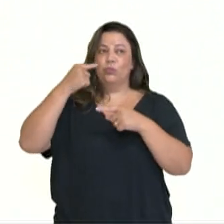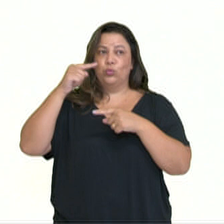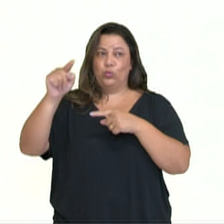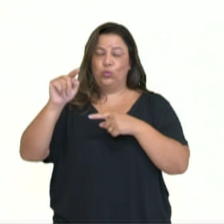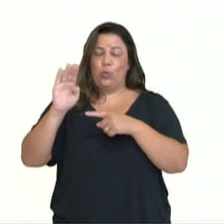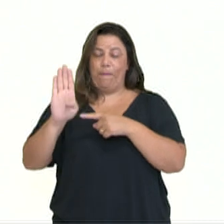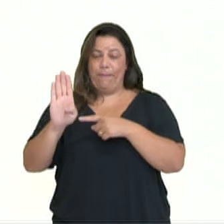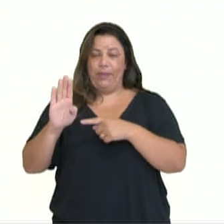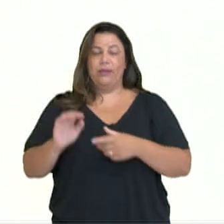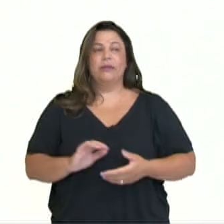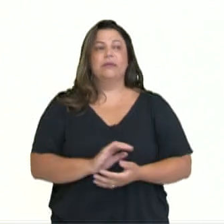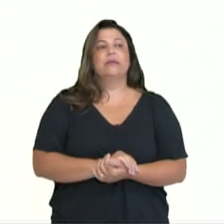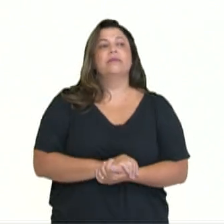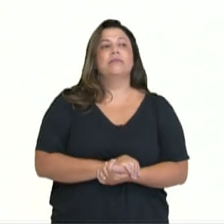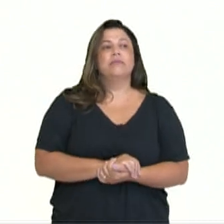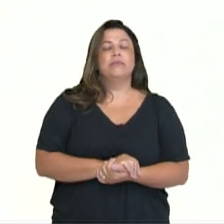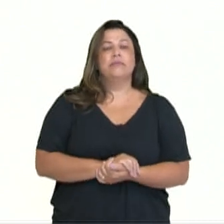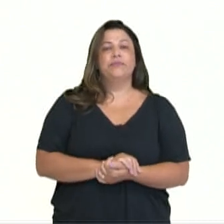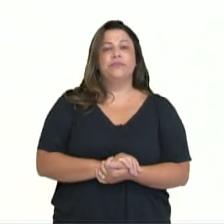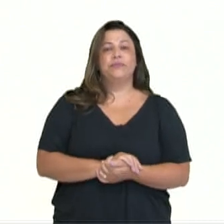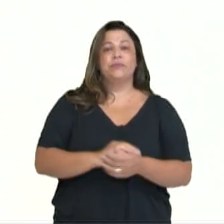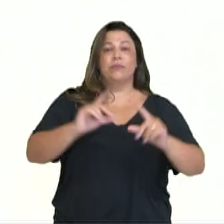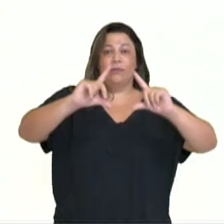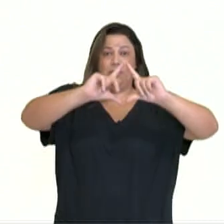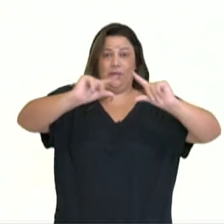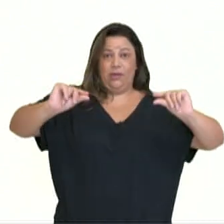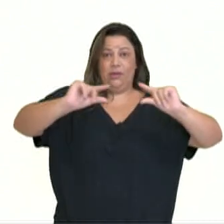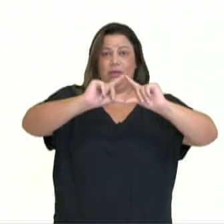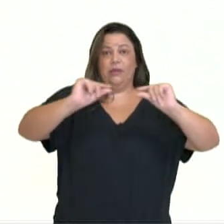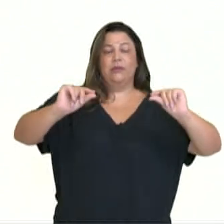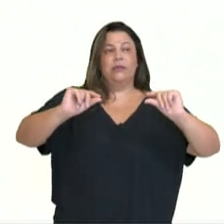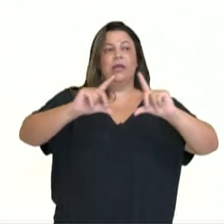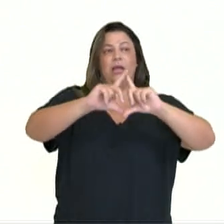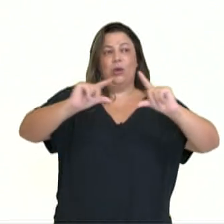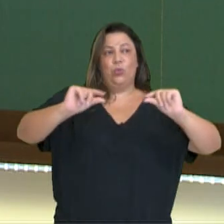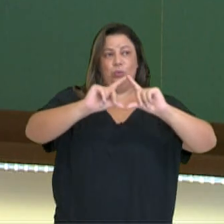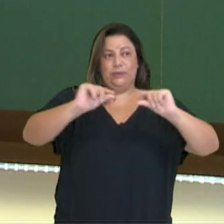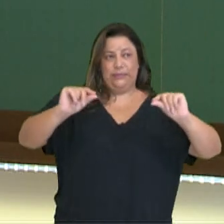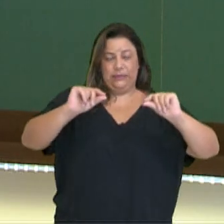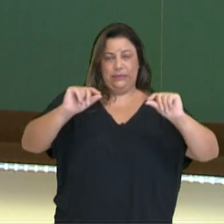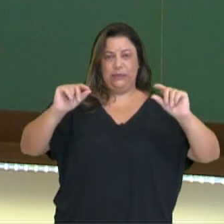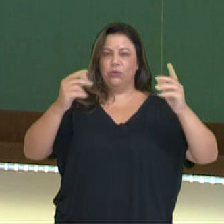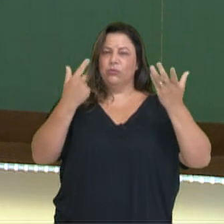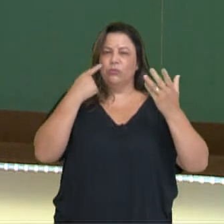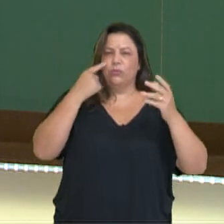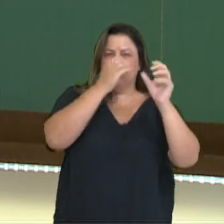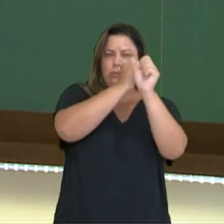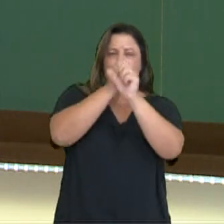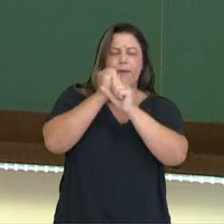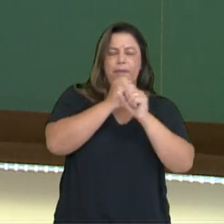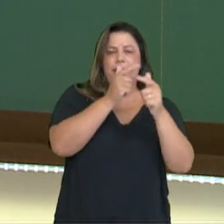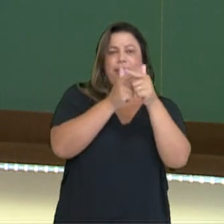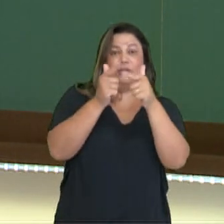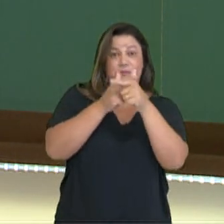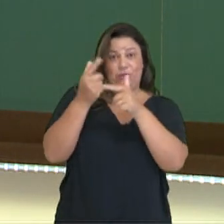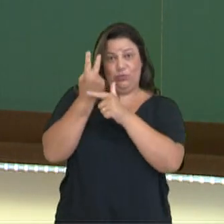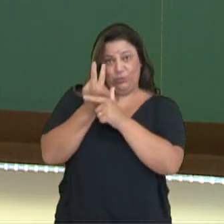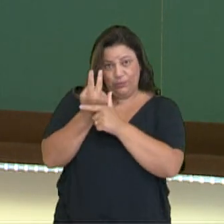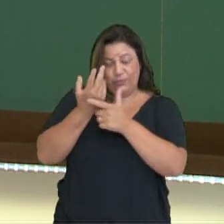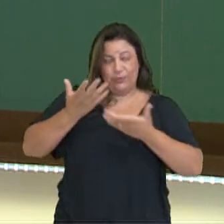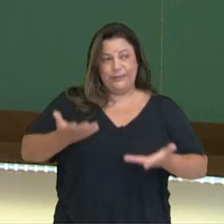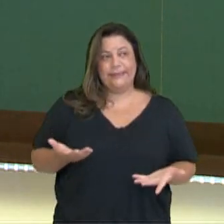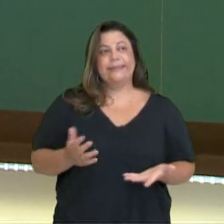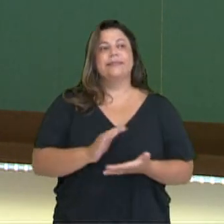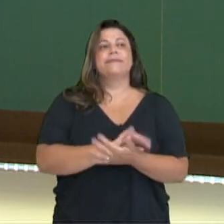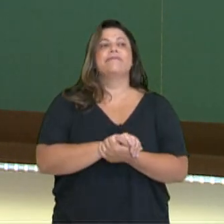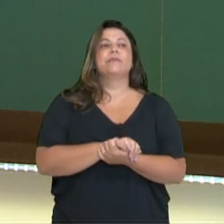losango é a medida da diagonal maior vezes a medida da diagonal menor, aqui, né? Ó, dividido por 2. O